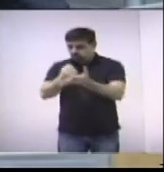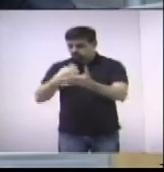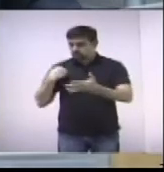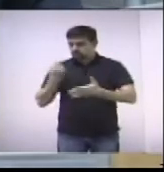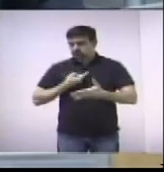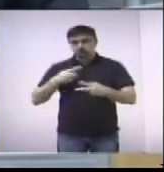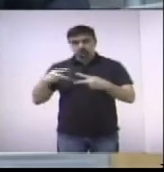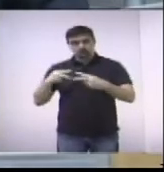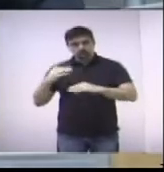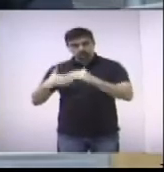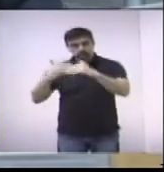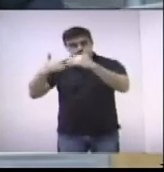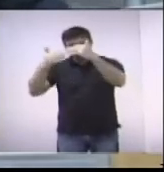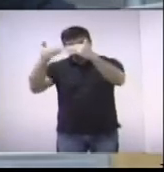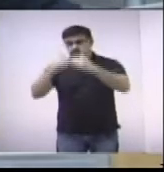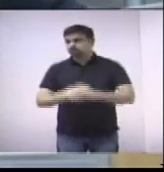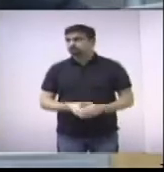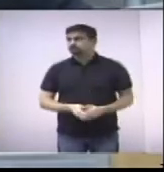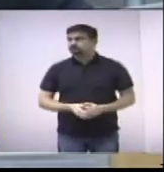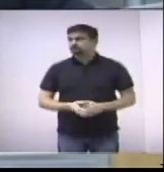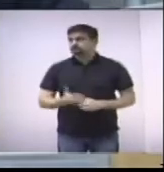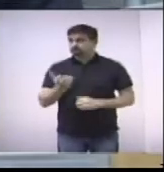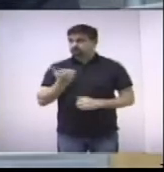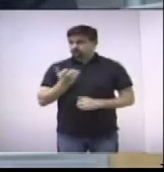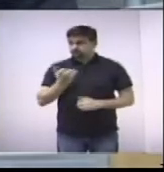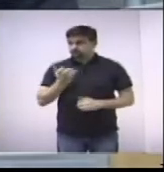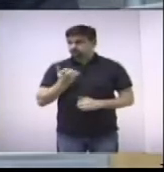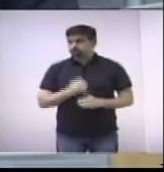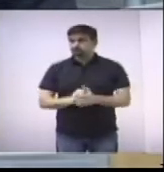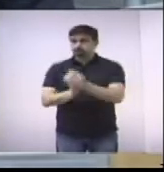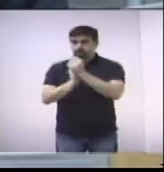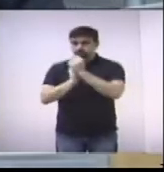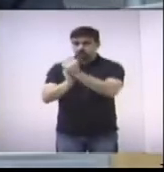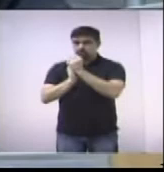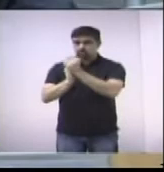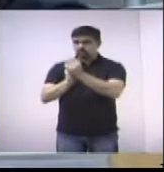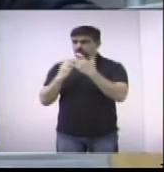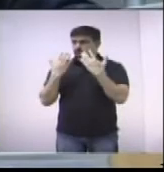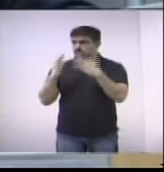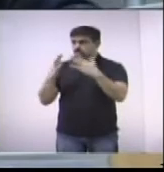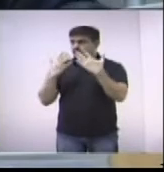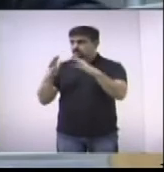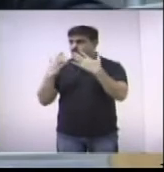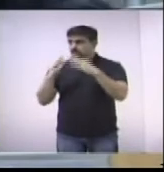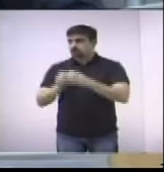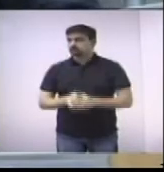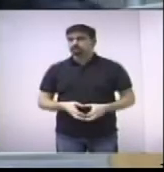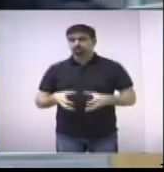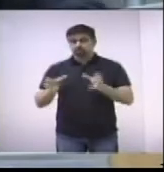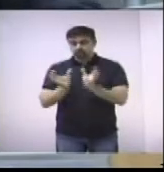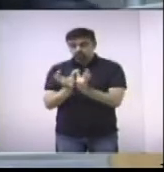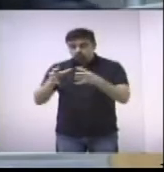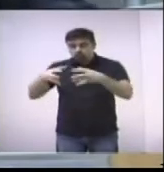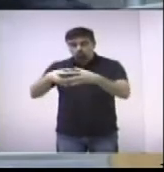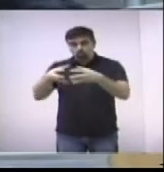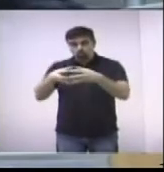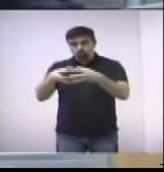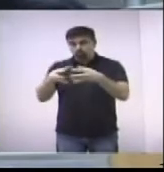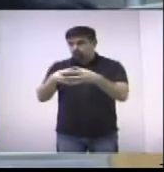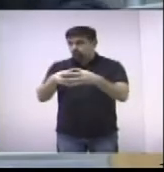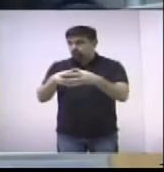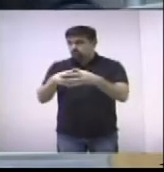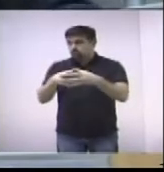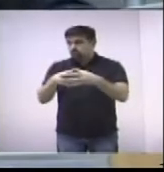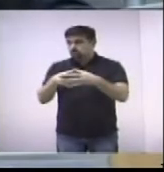nossa cidade. Eu queria parabenizar a comissão